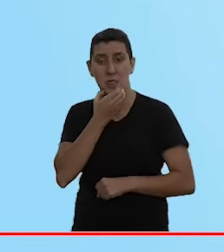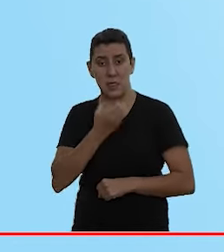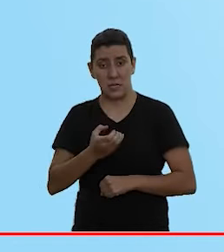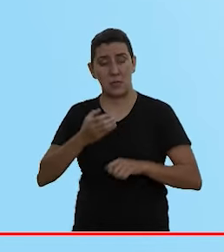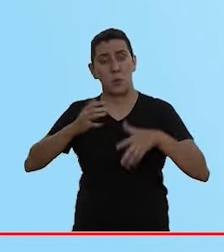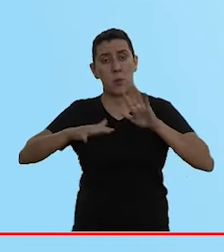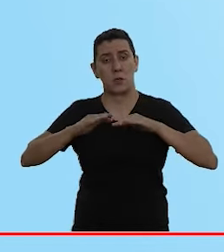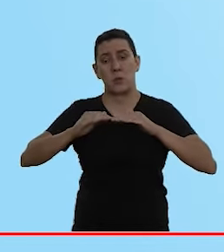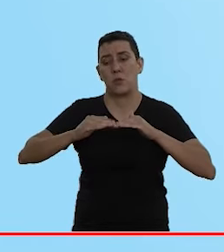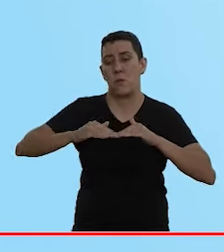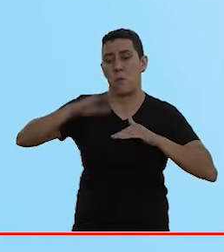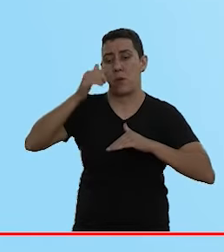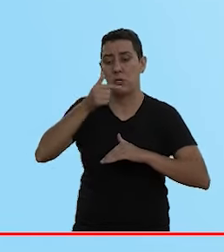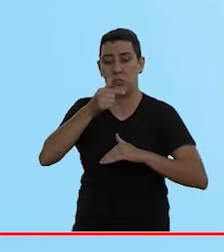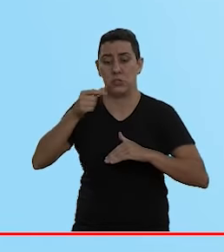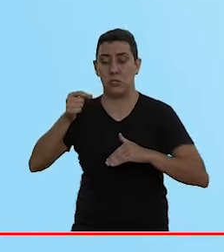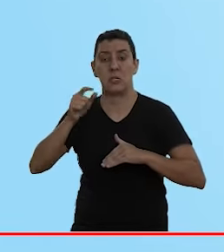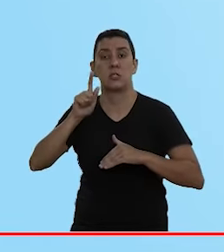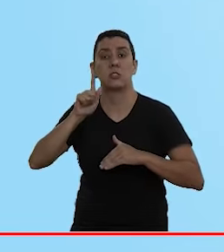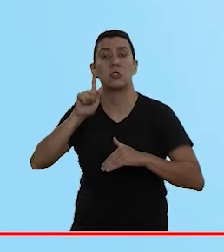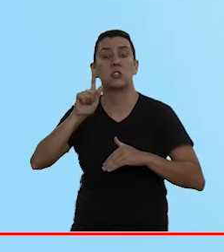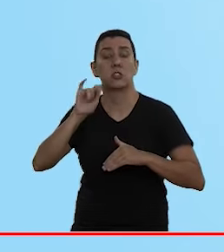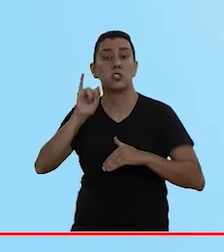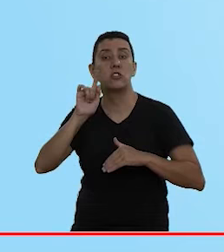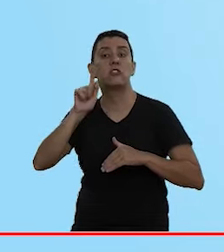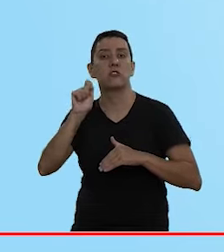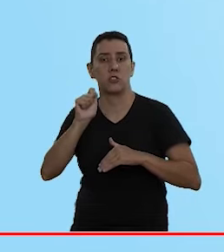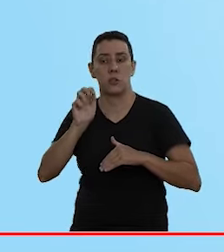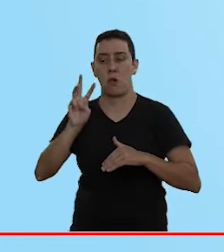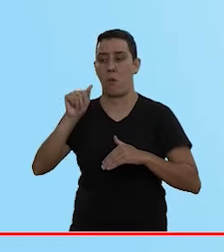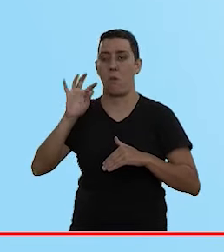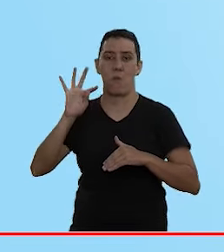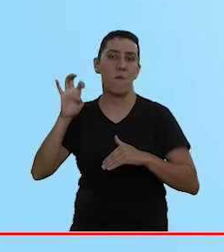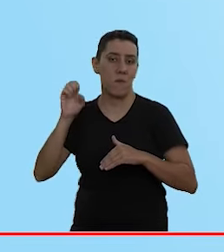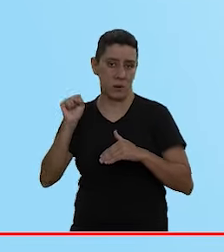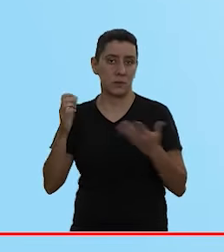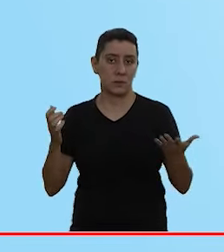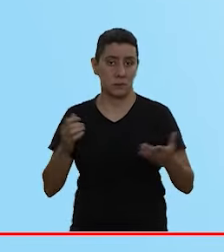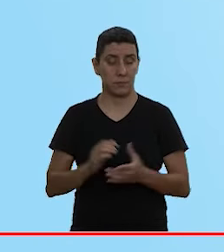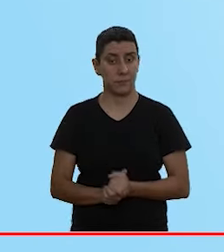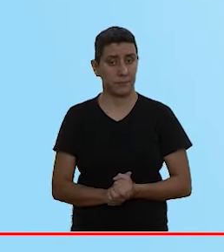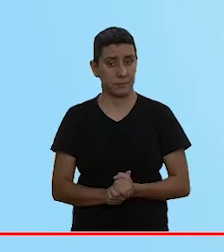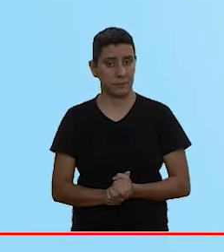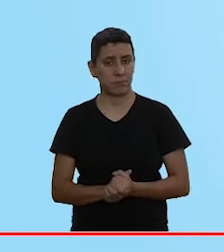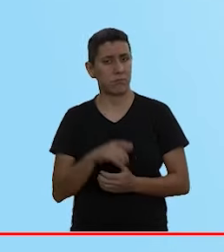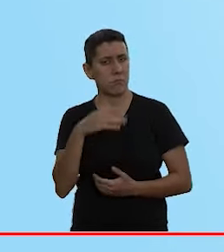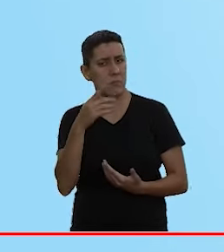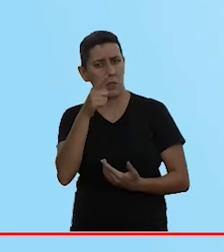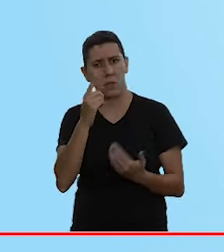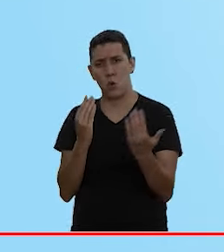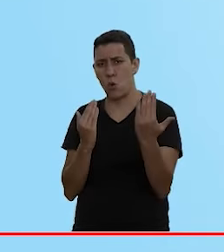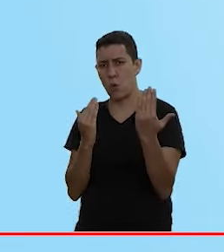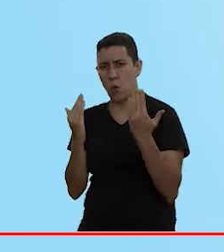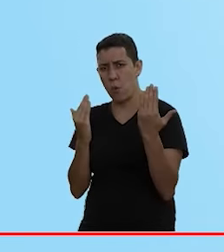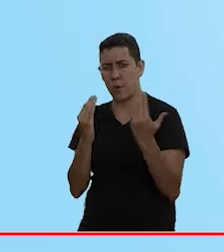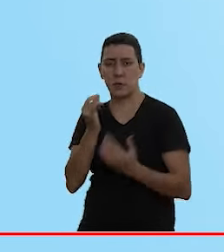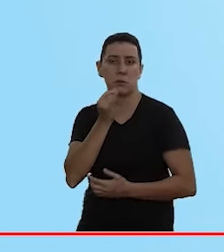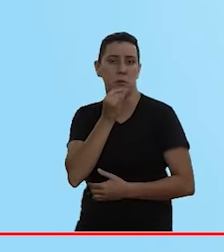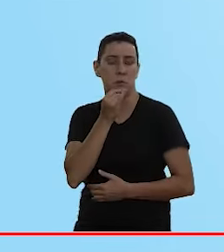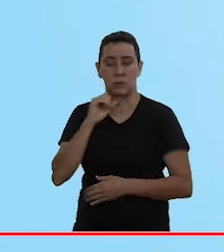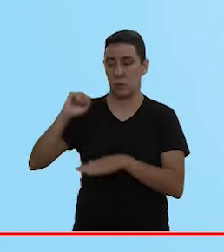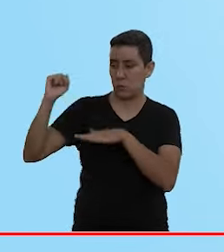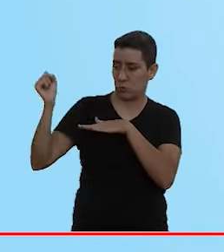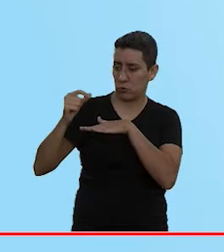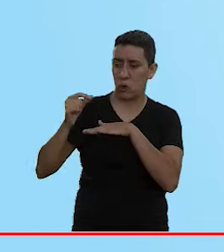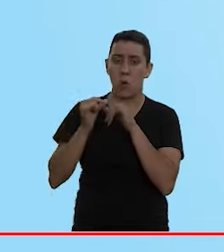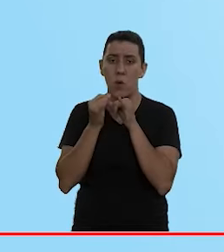Tá? A gente observa também aqui que, em comparação com outras fontes,